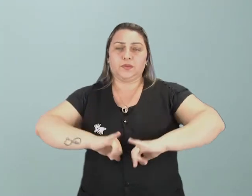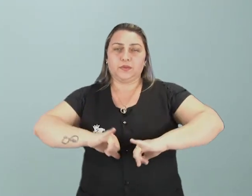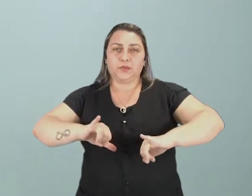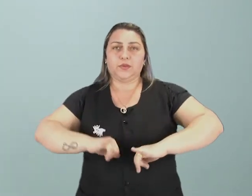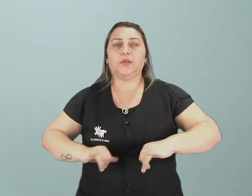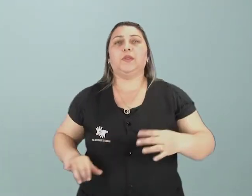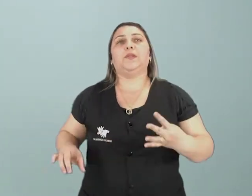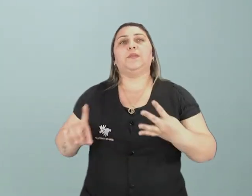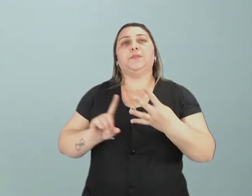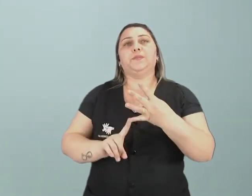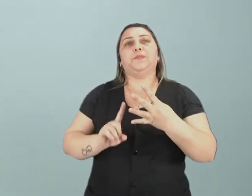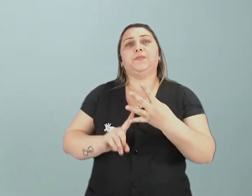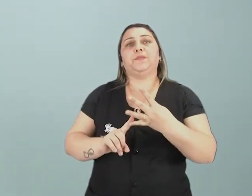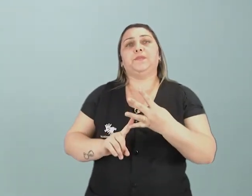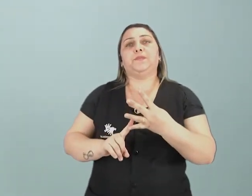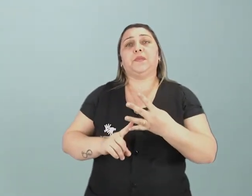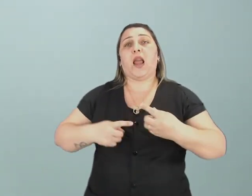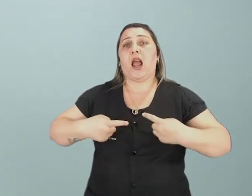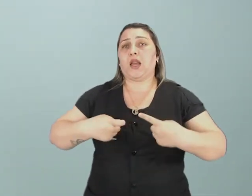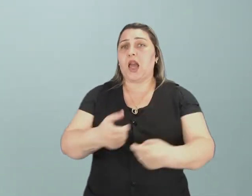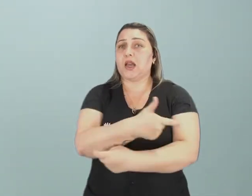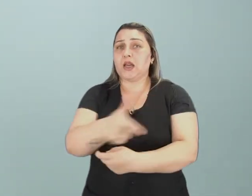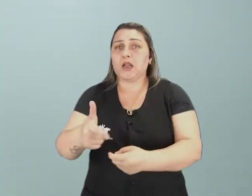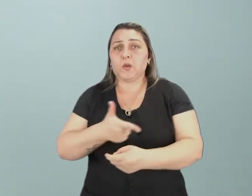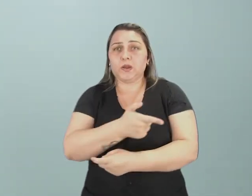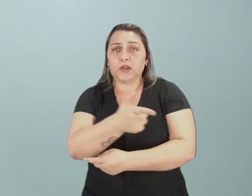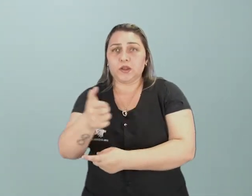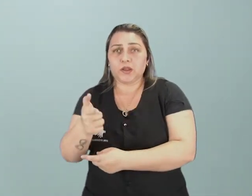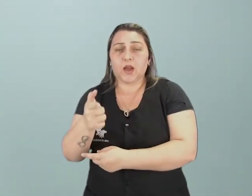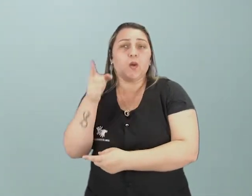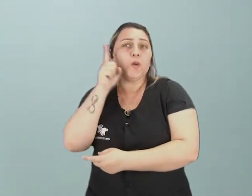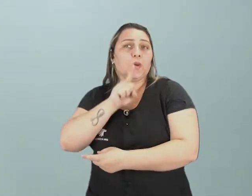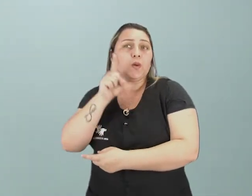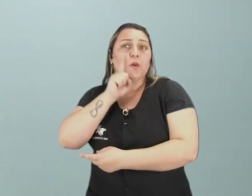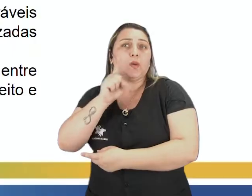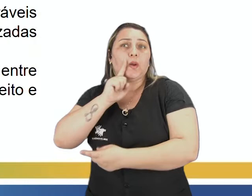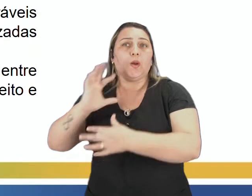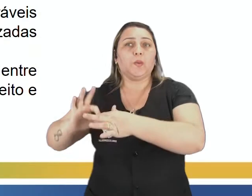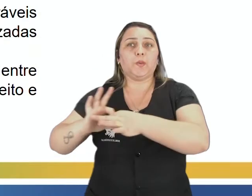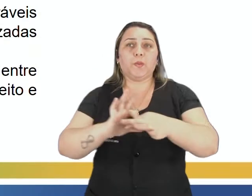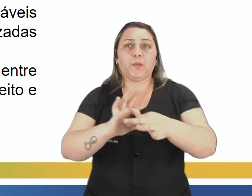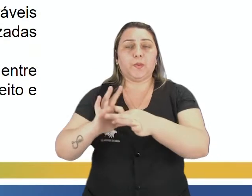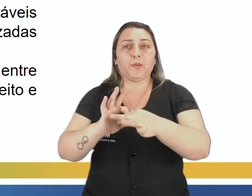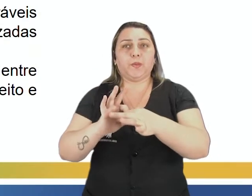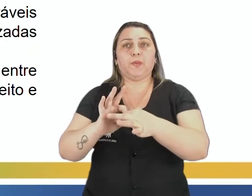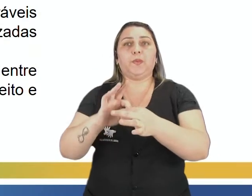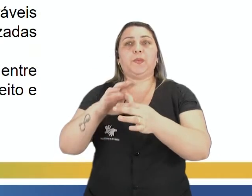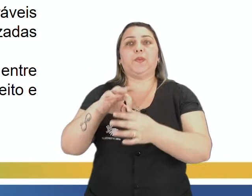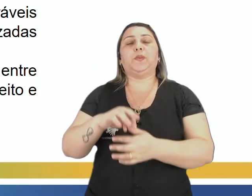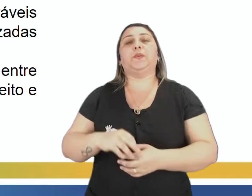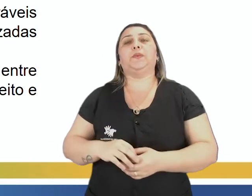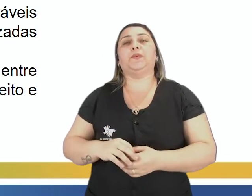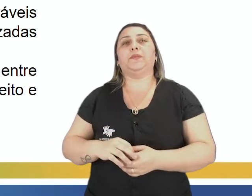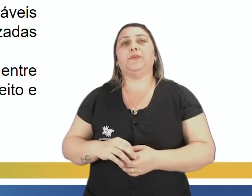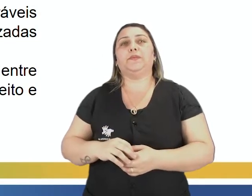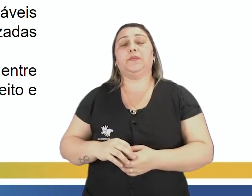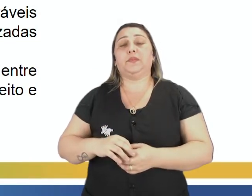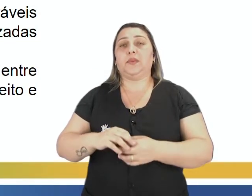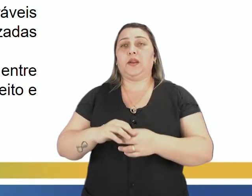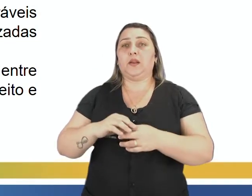Outro ponto aí, a Guerra Fria, com os Estados Unidos e a União Soviética adquirindo posições favoráveis